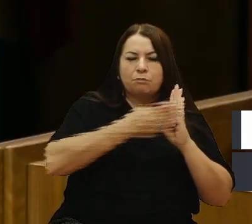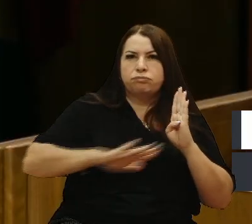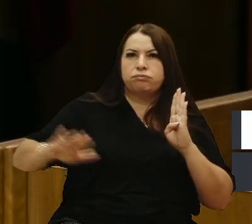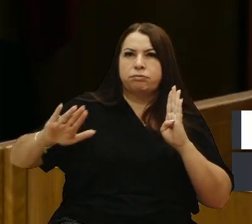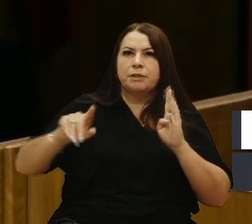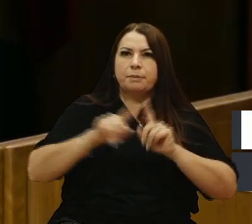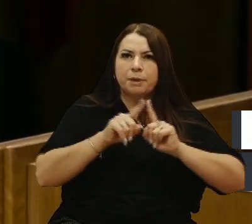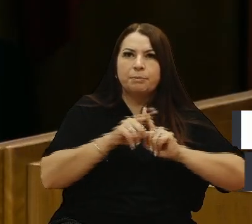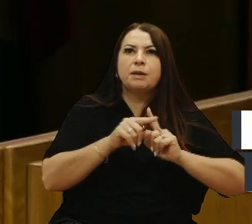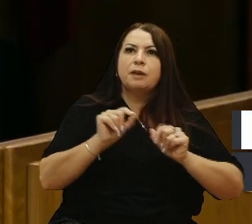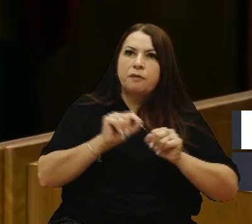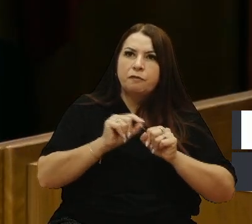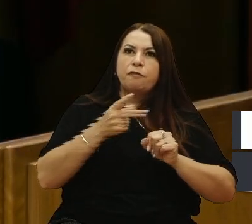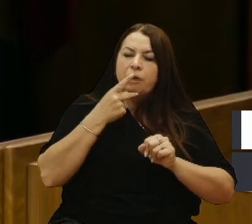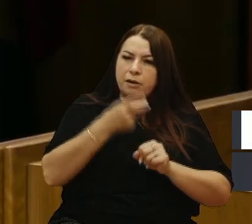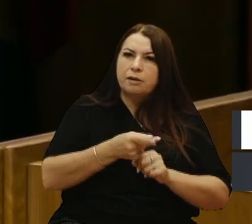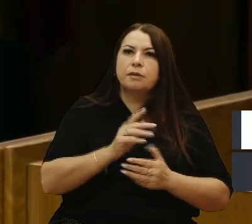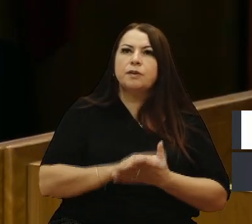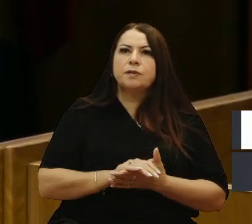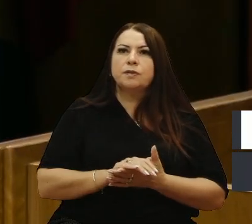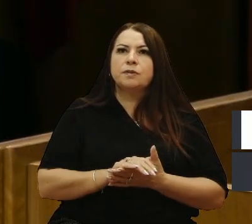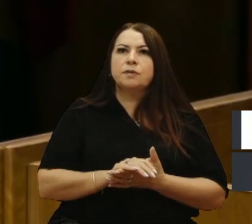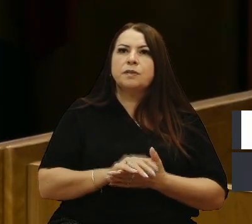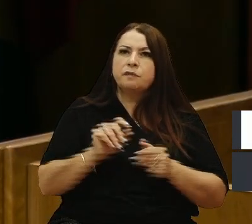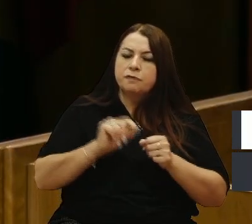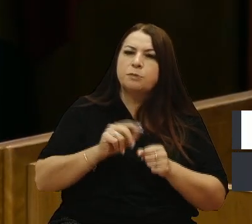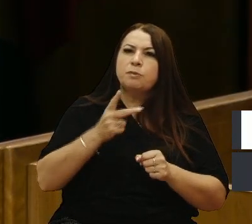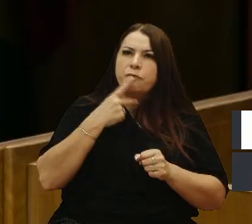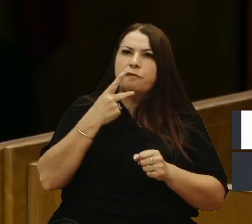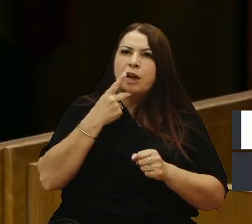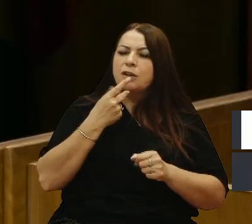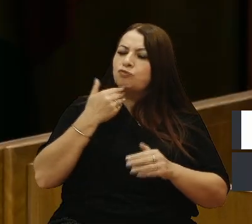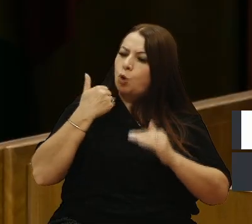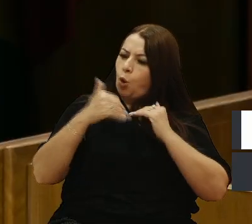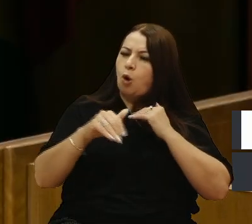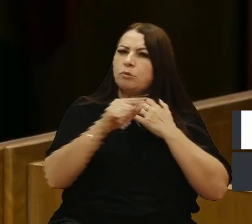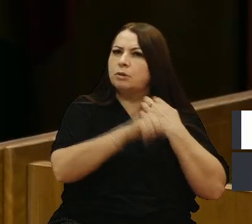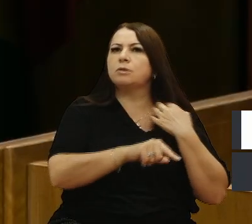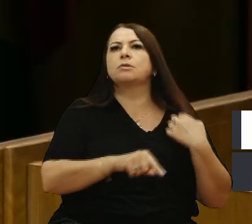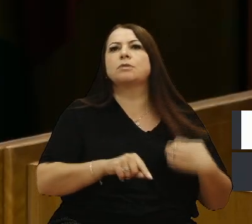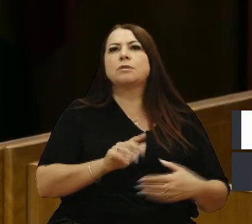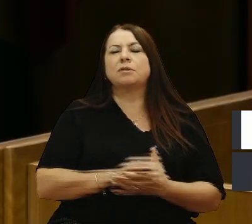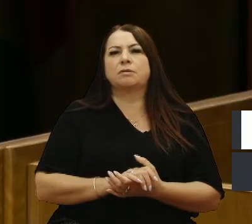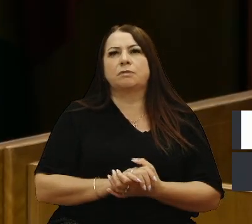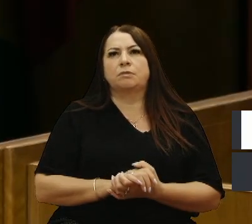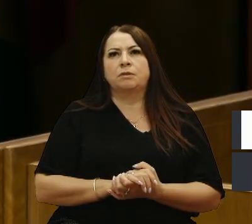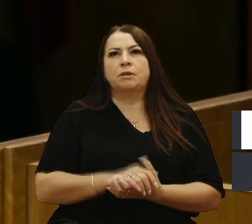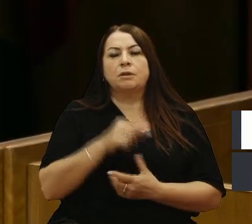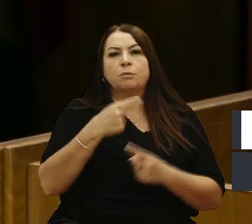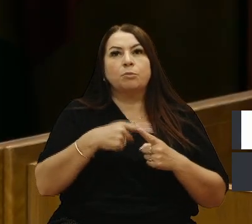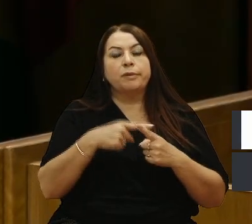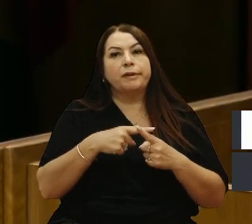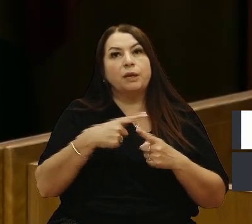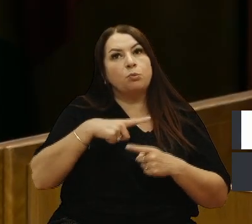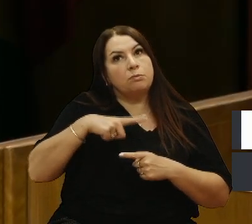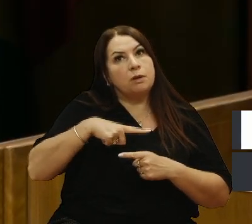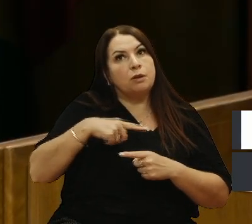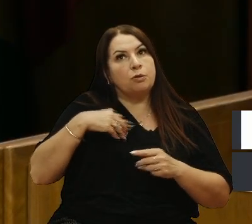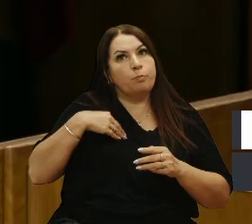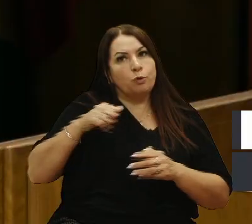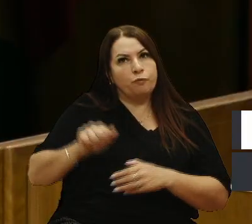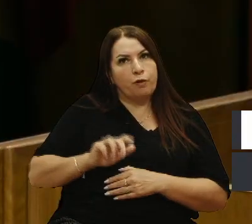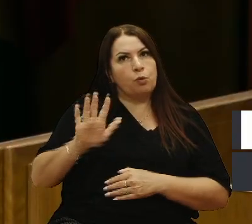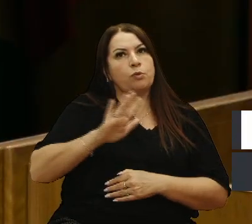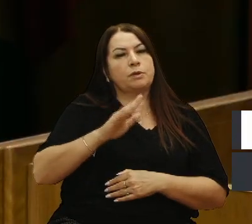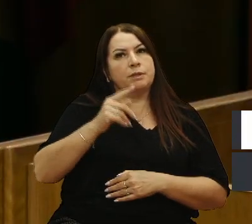aqui, fiz menção, fiz uma fala de repúdio ao ato de quem fez isso aí, porque eu tenho os meus princípios, as